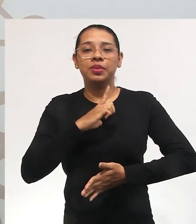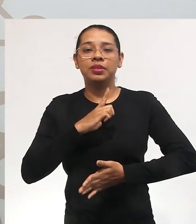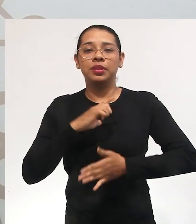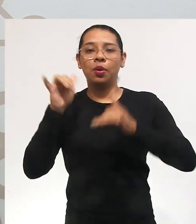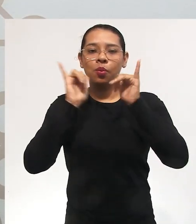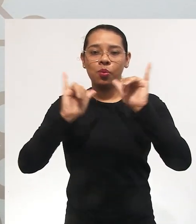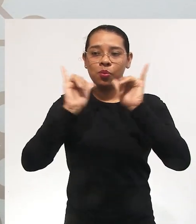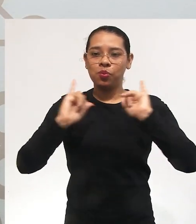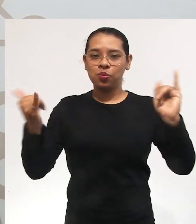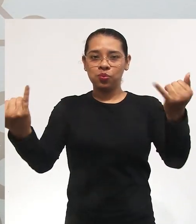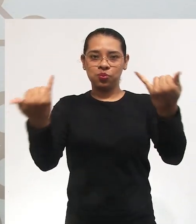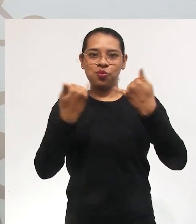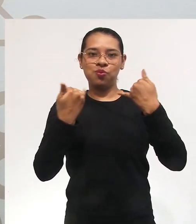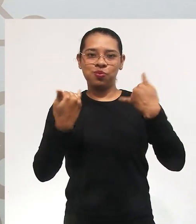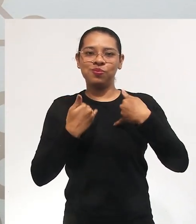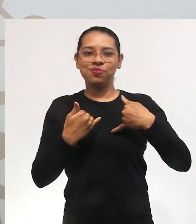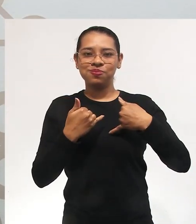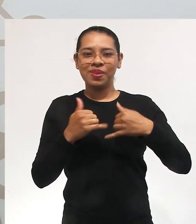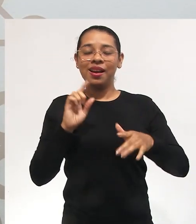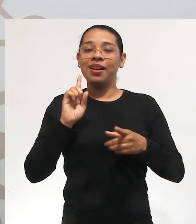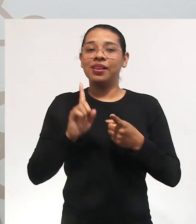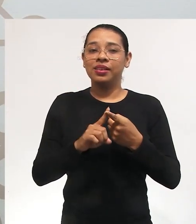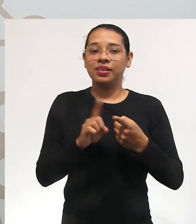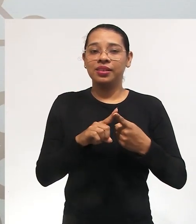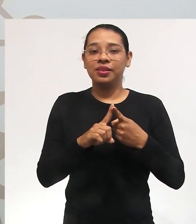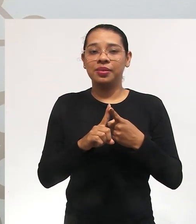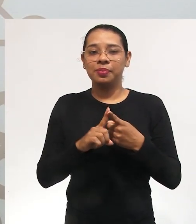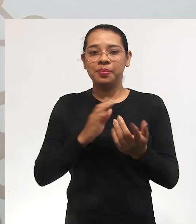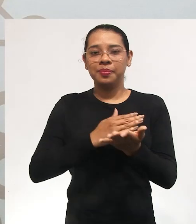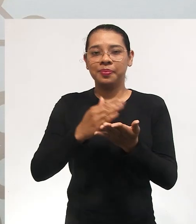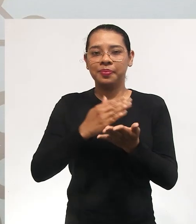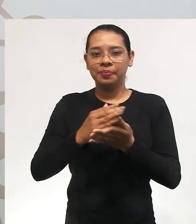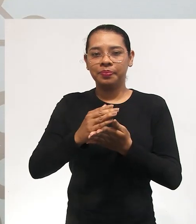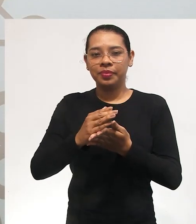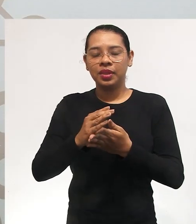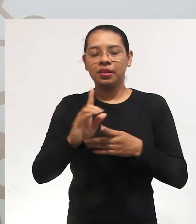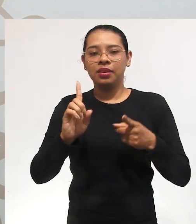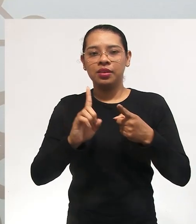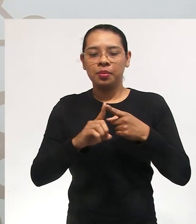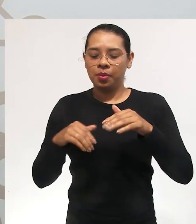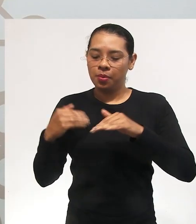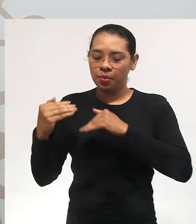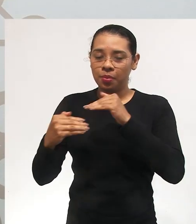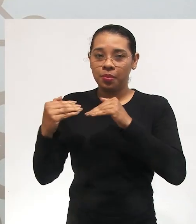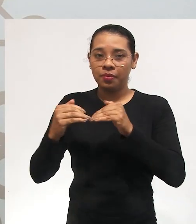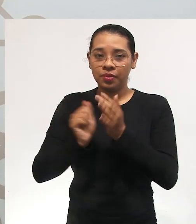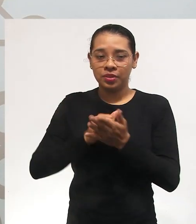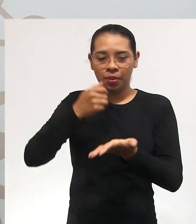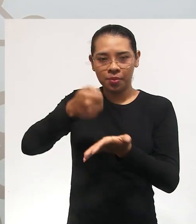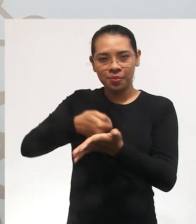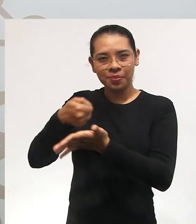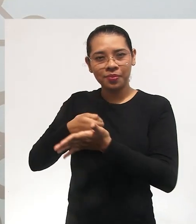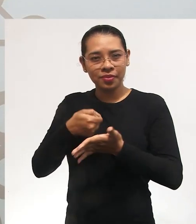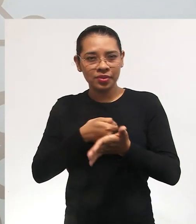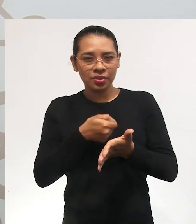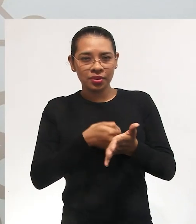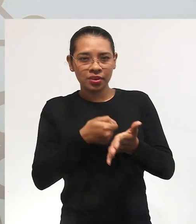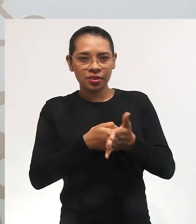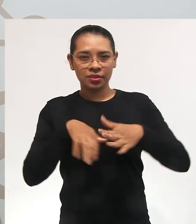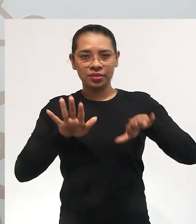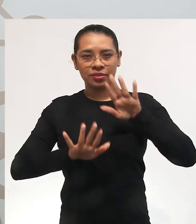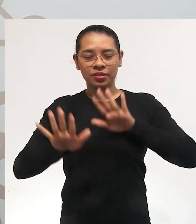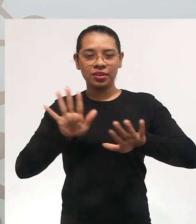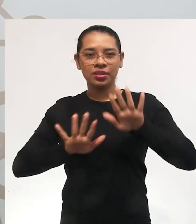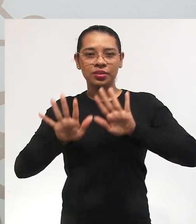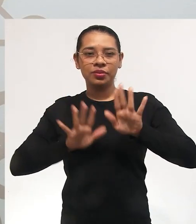informações, reivindicando, né, quando não consegue, não tem os seus direitos respeitados, além